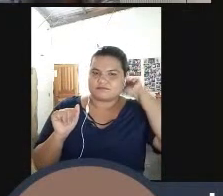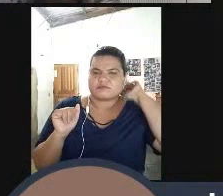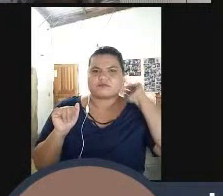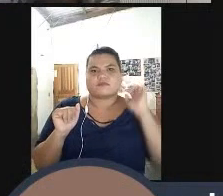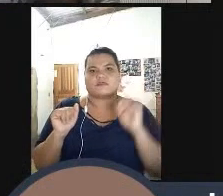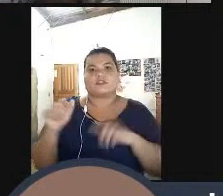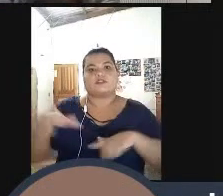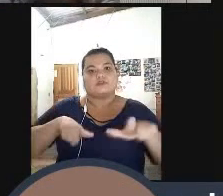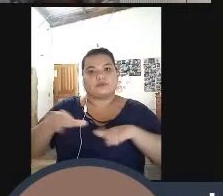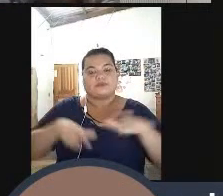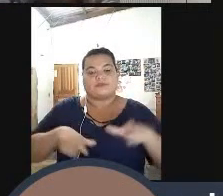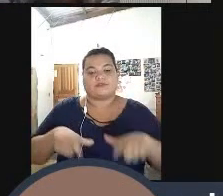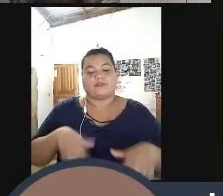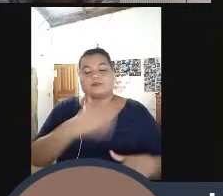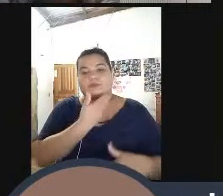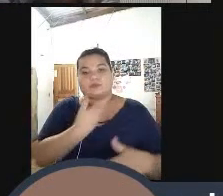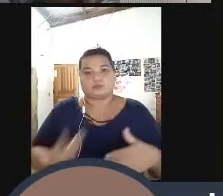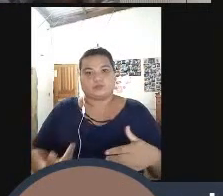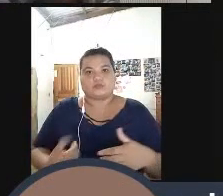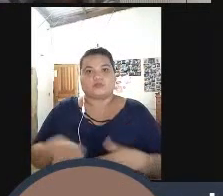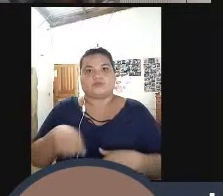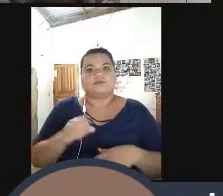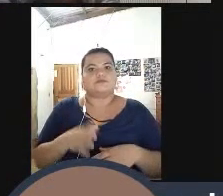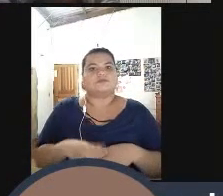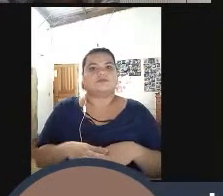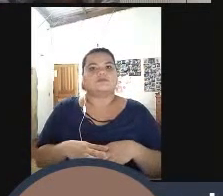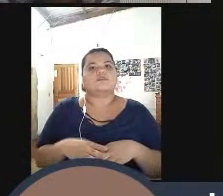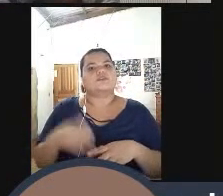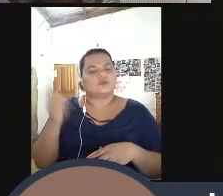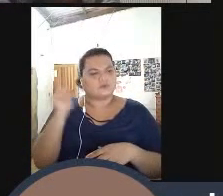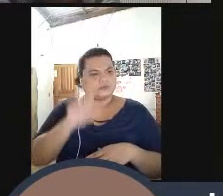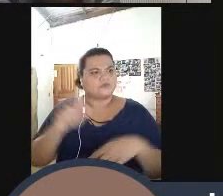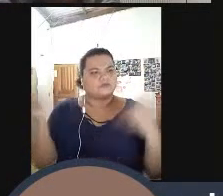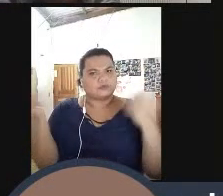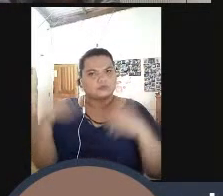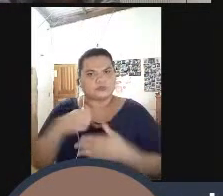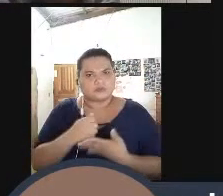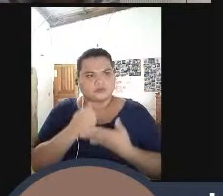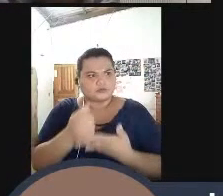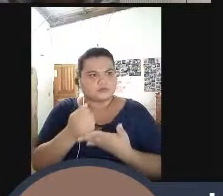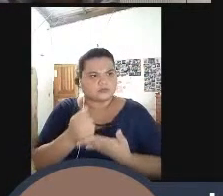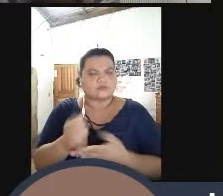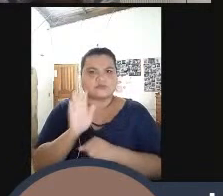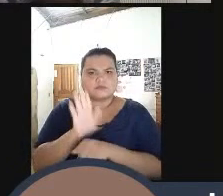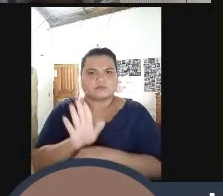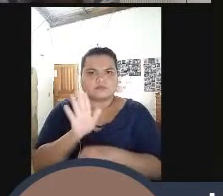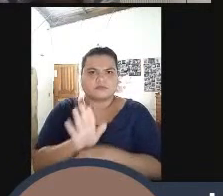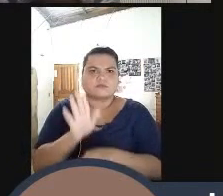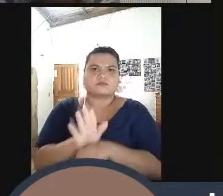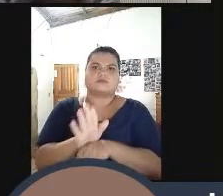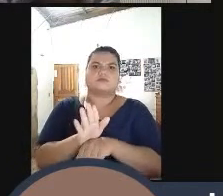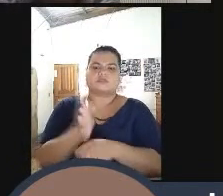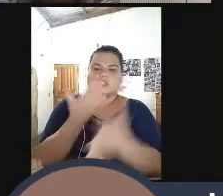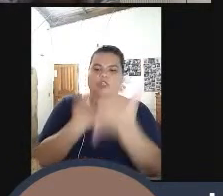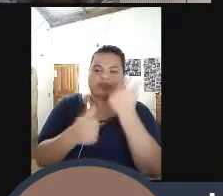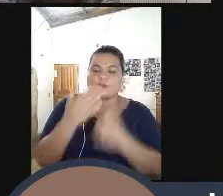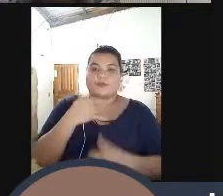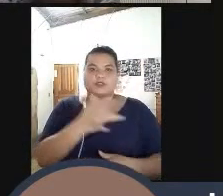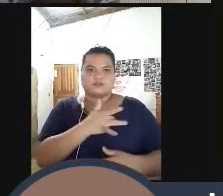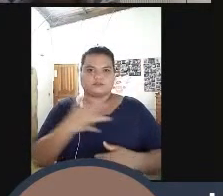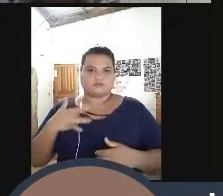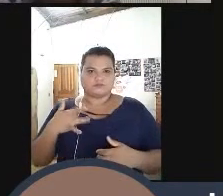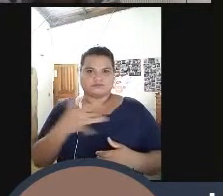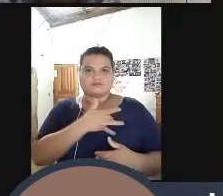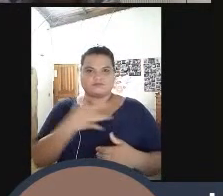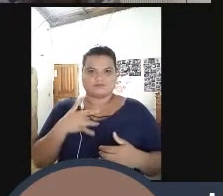de alimentação. Então, estou conseguindo assegurar o que a política preconiza do acesso à alimentação e à saúde a esse paciente.